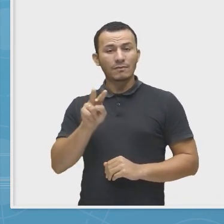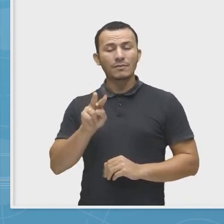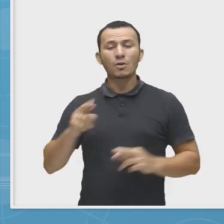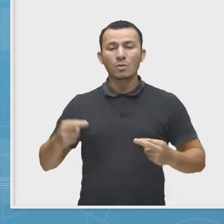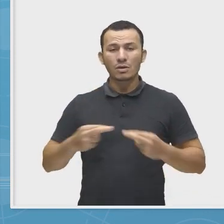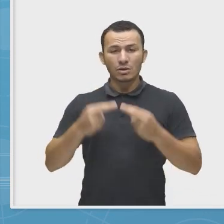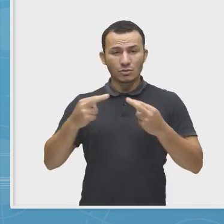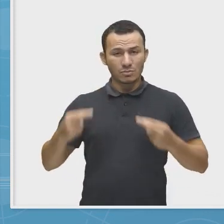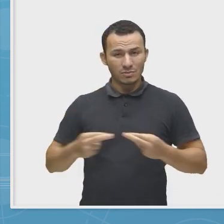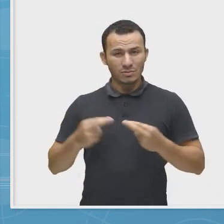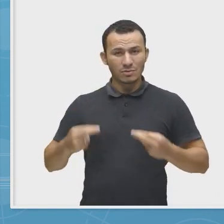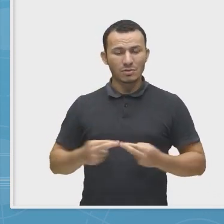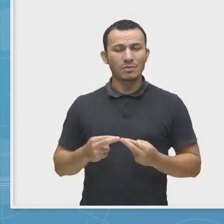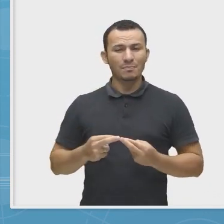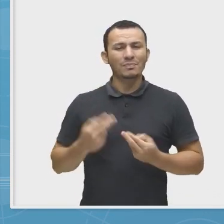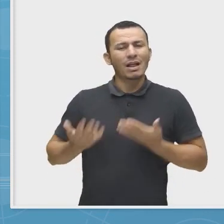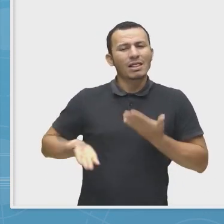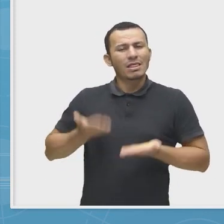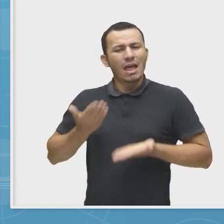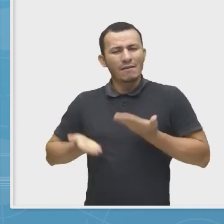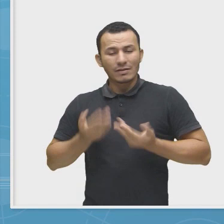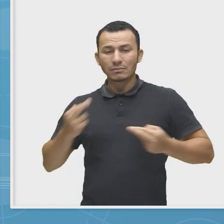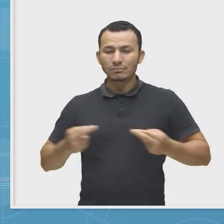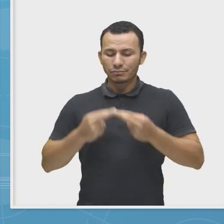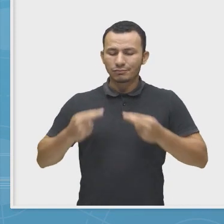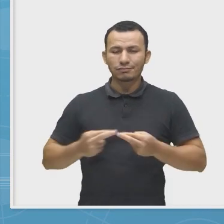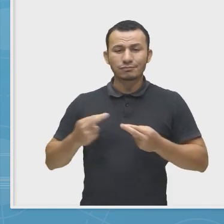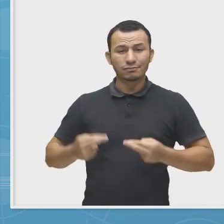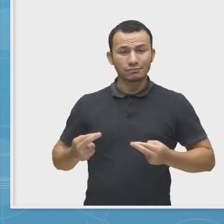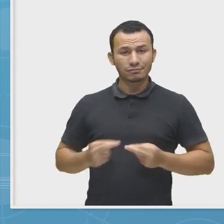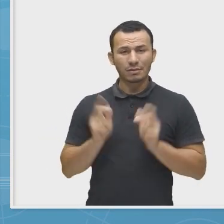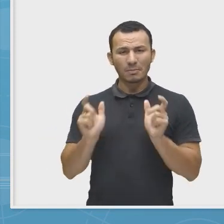né? Muito mais leve, muito mais leve. E aí,